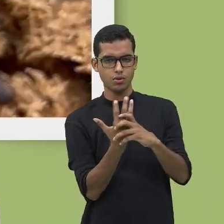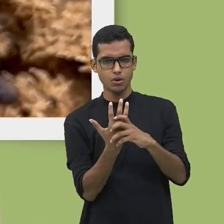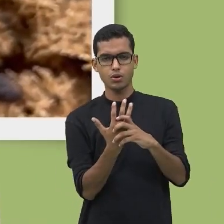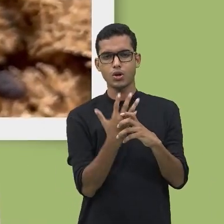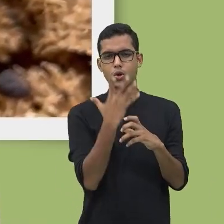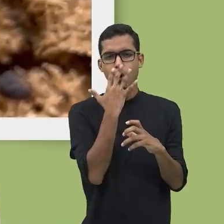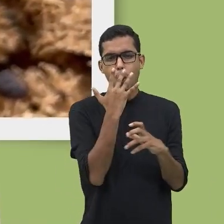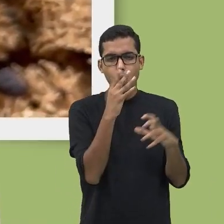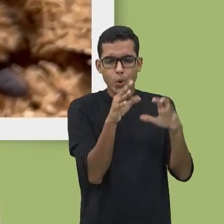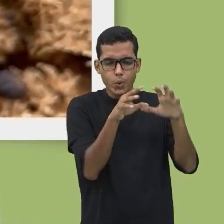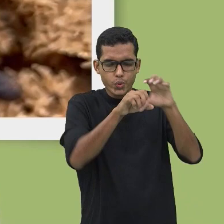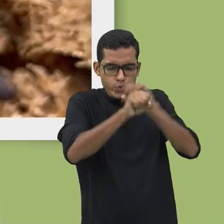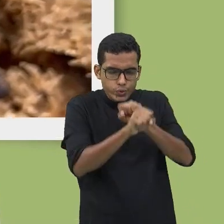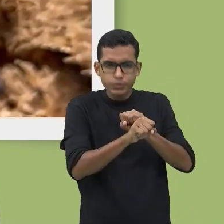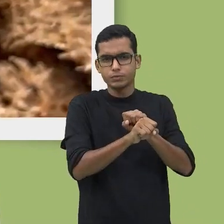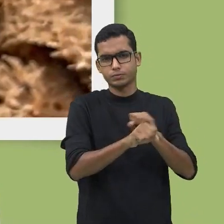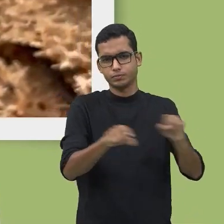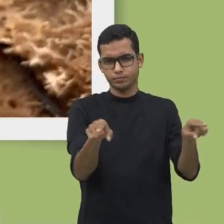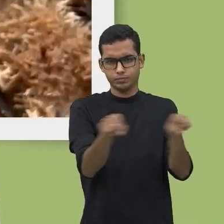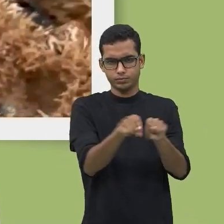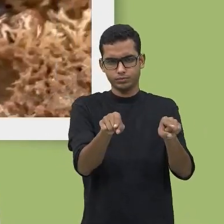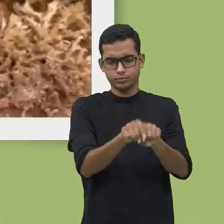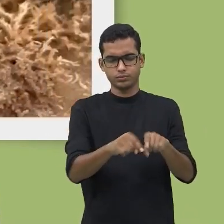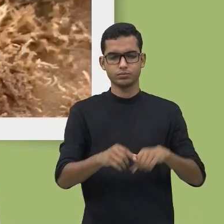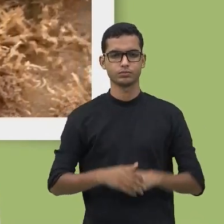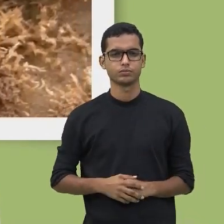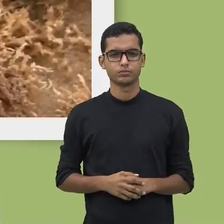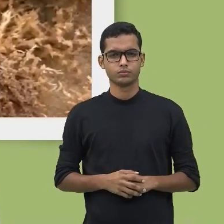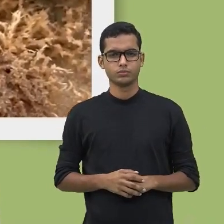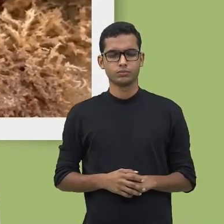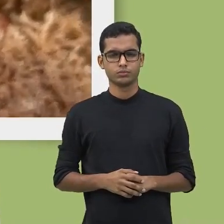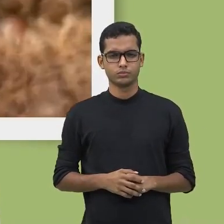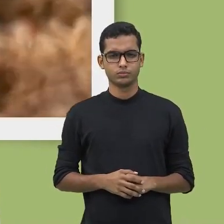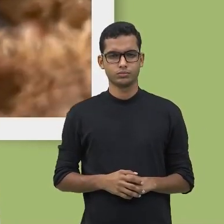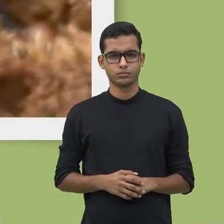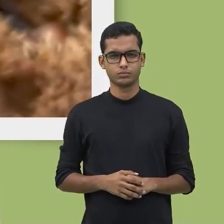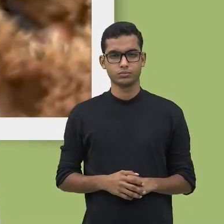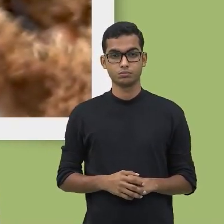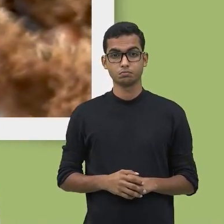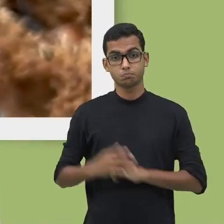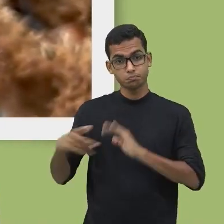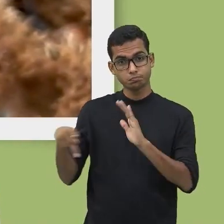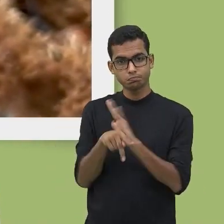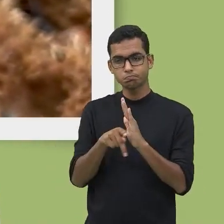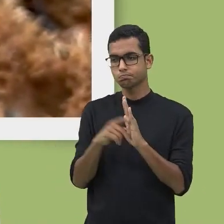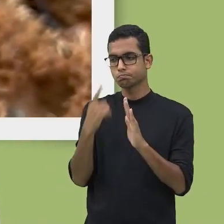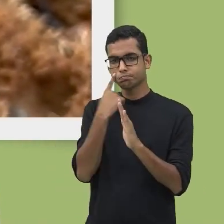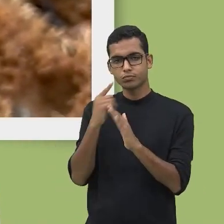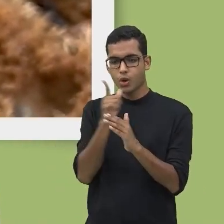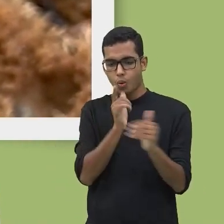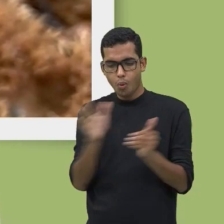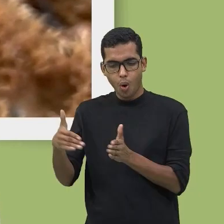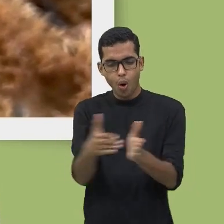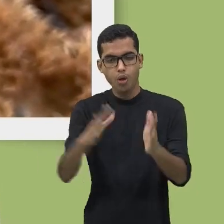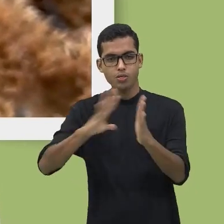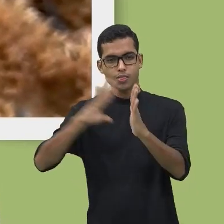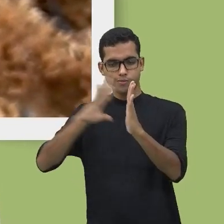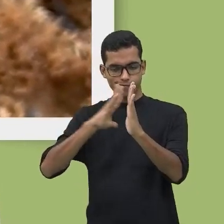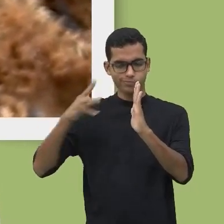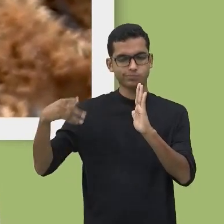escuras. Muito bem, essas são as esponjas da Amazônia, ok? Mais duras. As